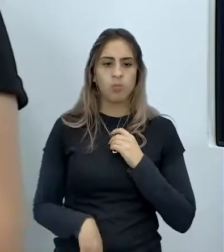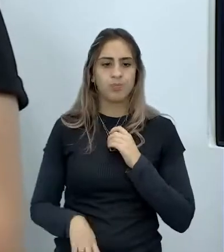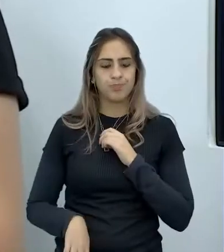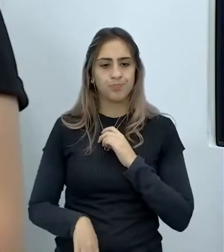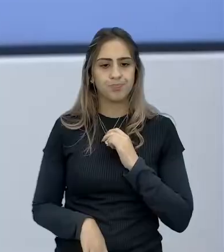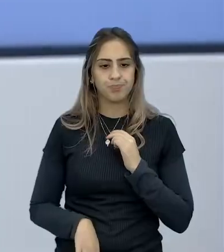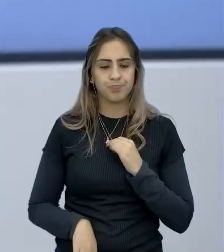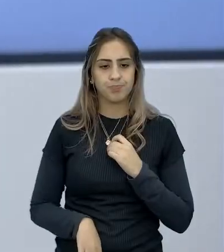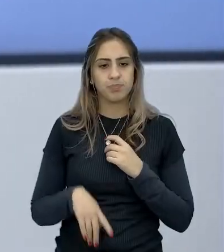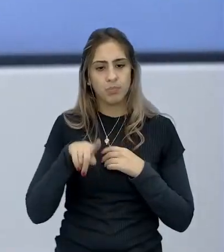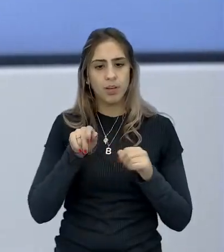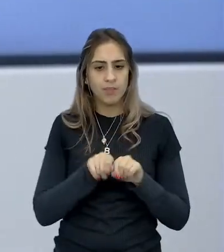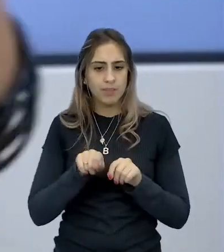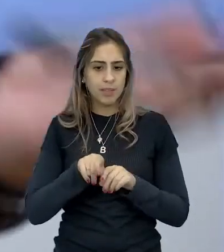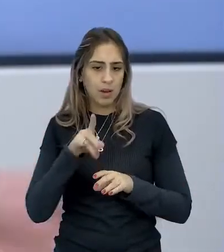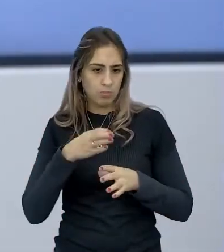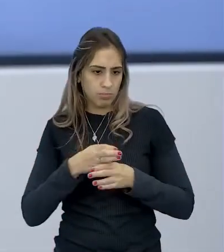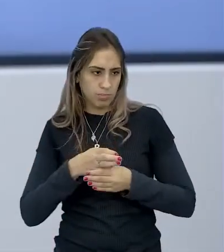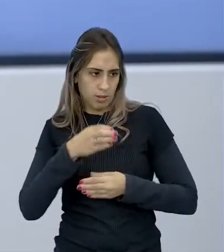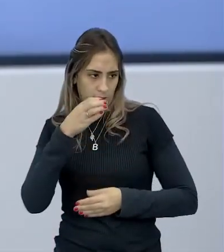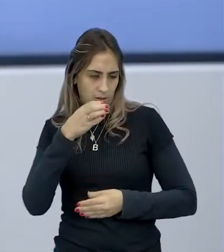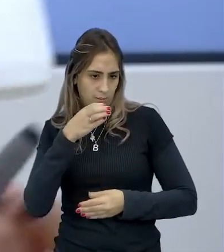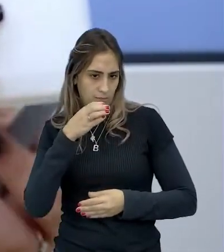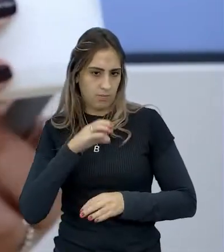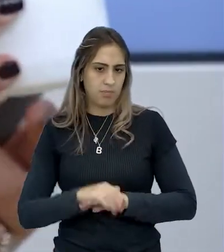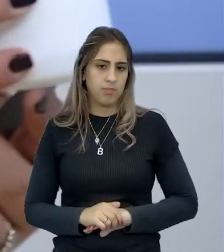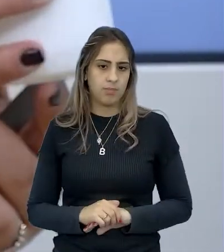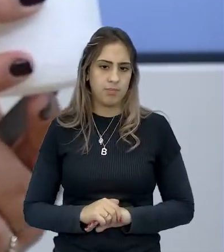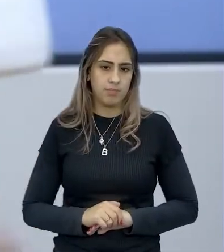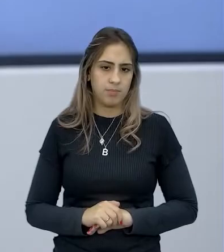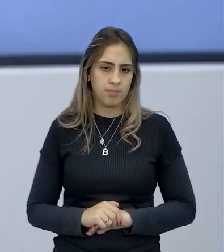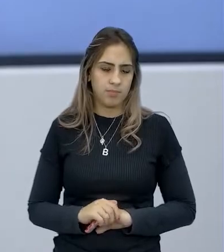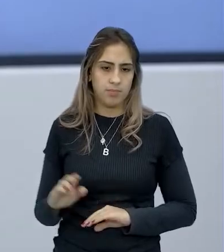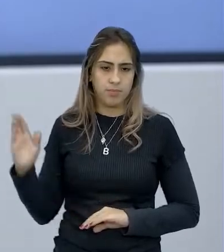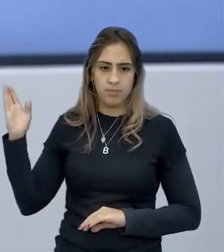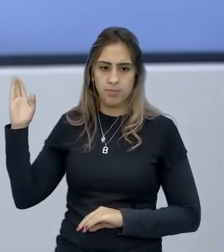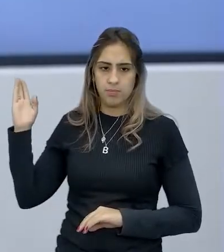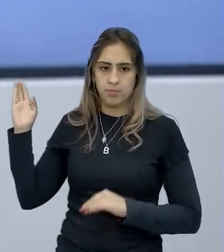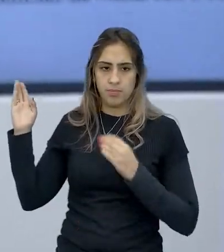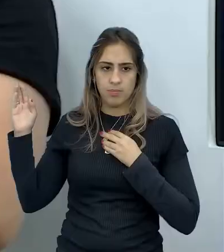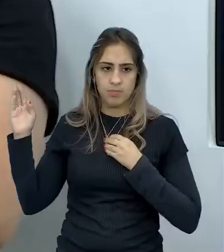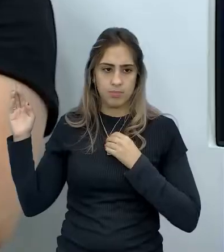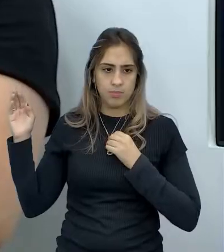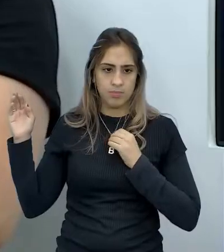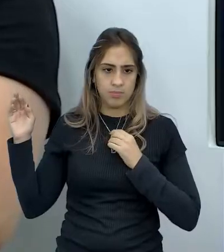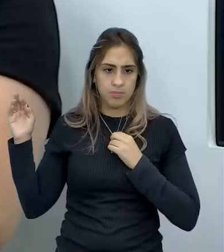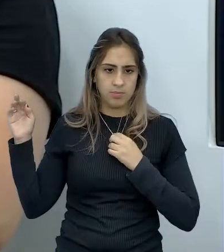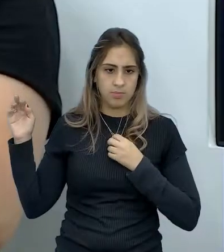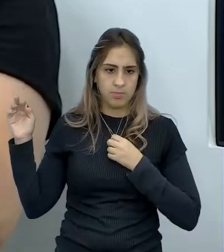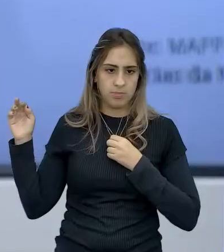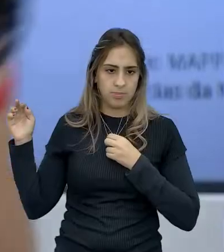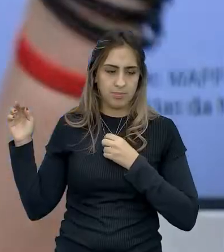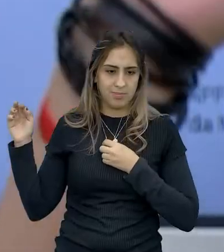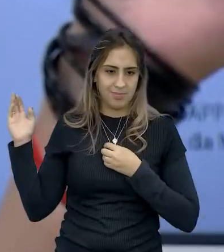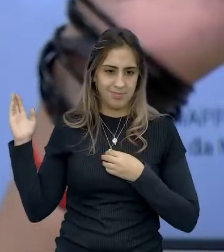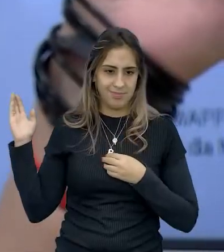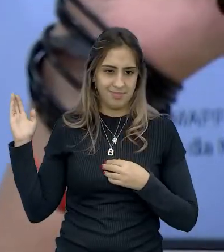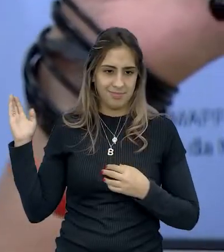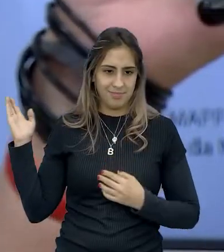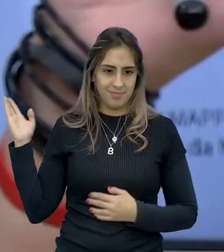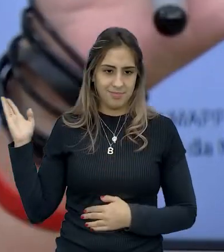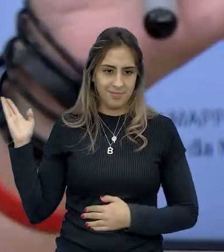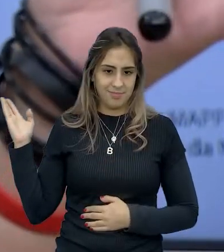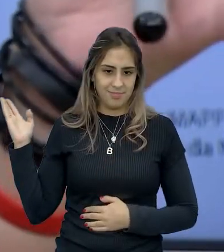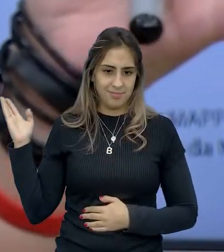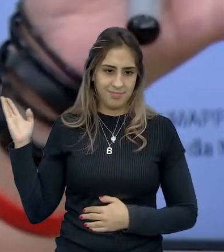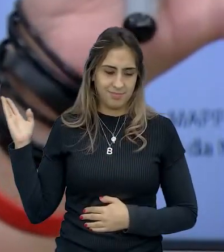e que eles deram essa garrafinha aqui justamente para os... Vou colocar aqui. Menino, não sei para onde eu tô olhando, calma. Me acha,